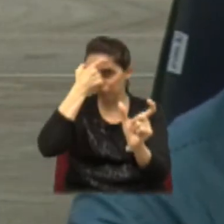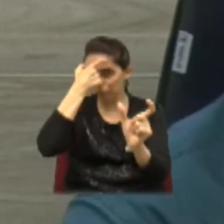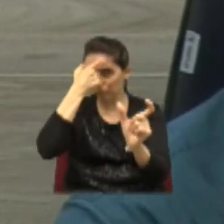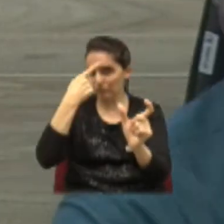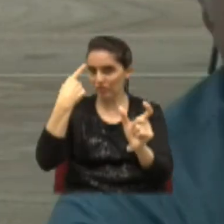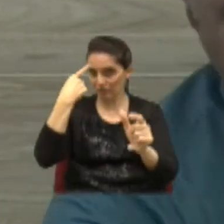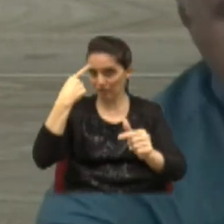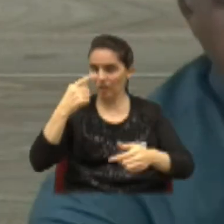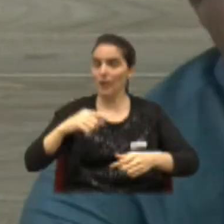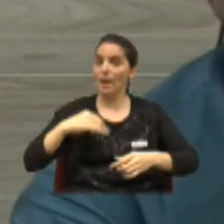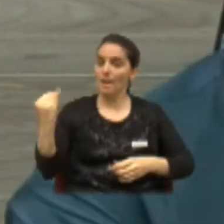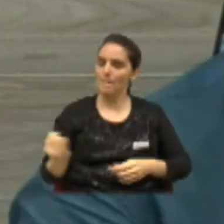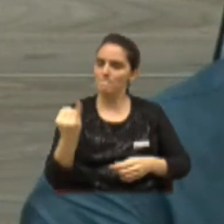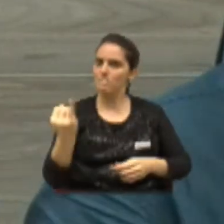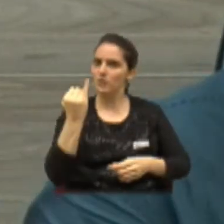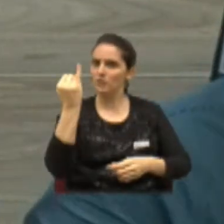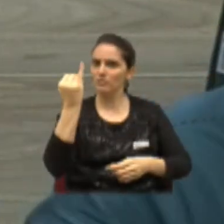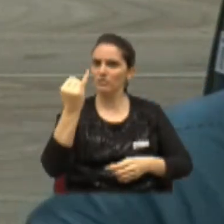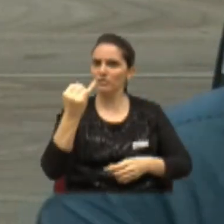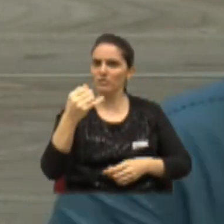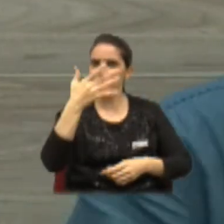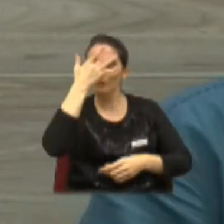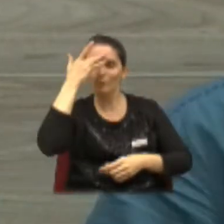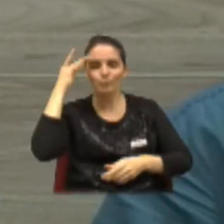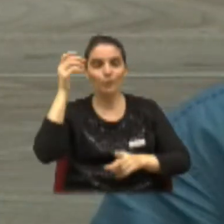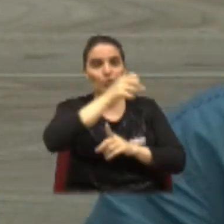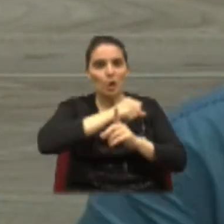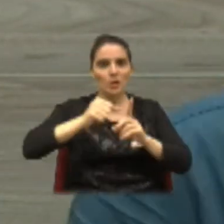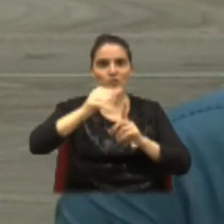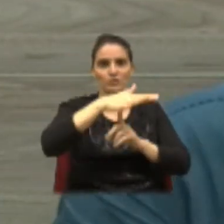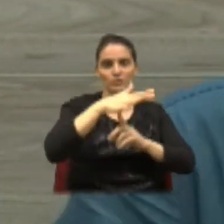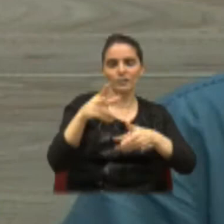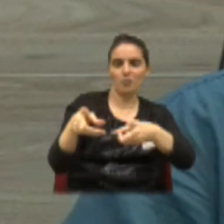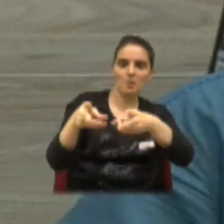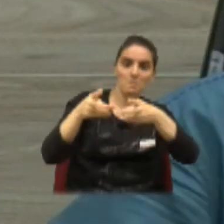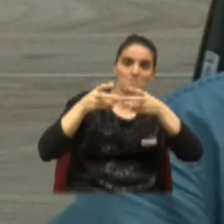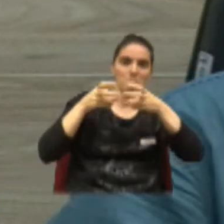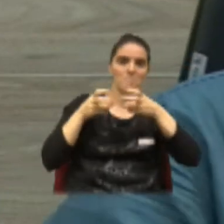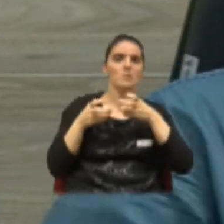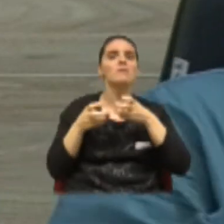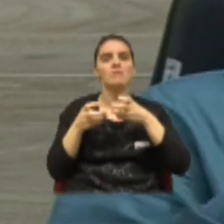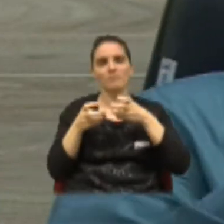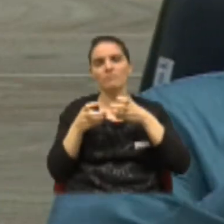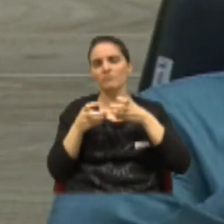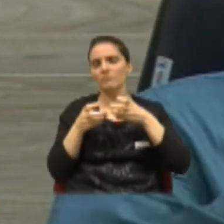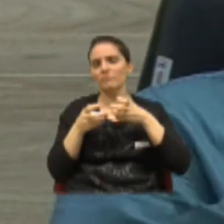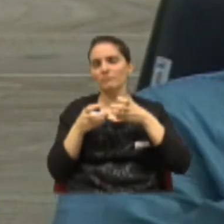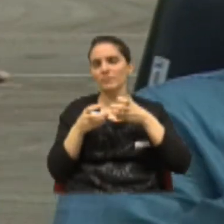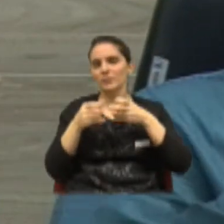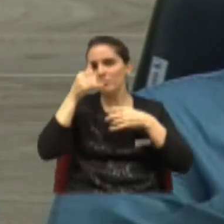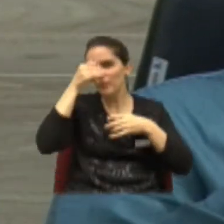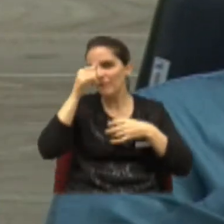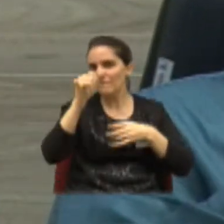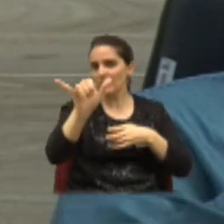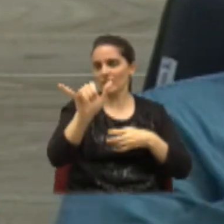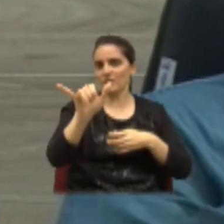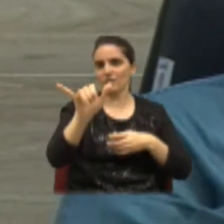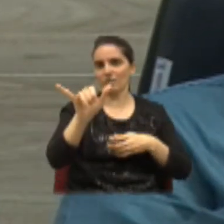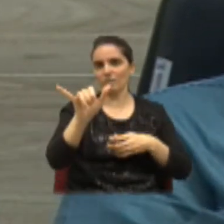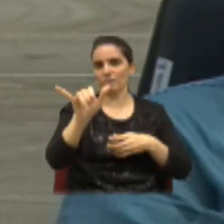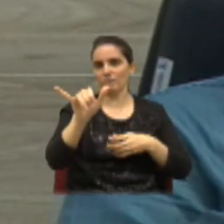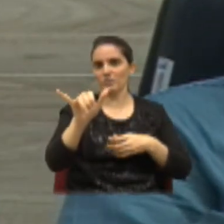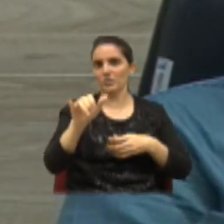isso para as pessoas, né, levar isso para a sociedade como um todo, para a gente realmente fazer essa prevenção. Quem não sabia,